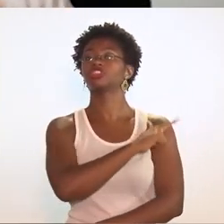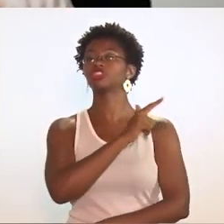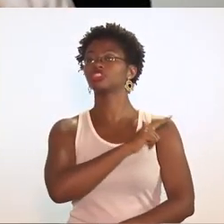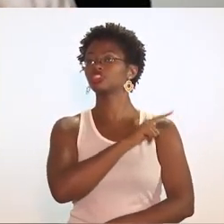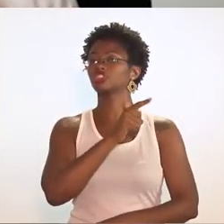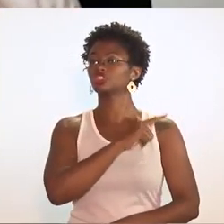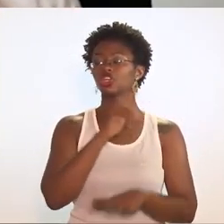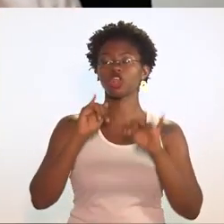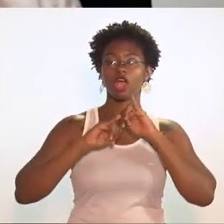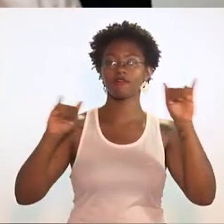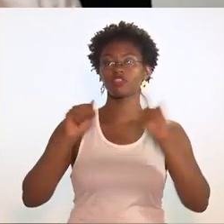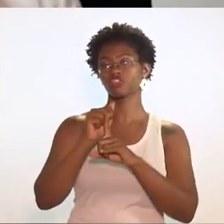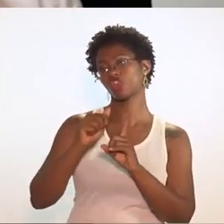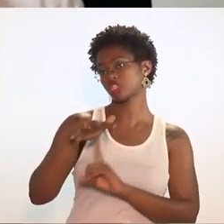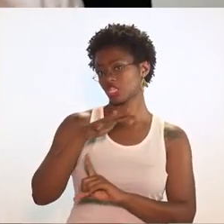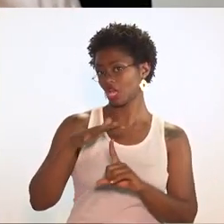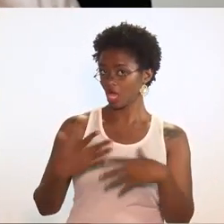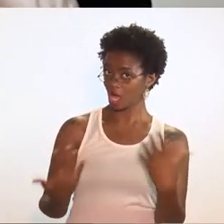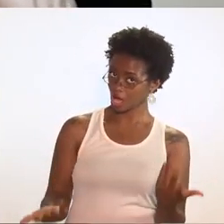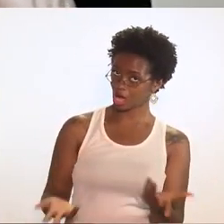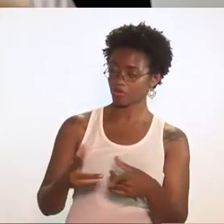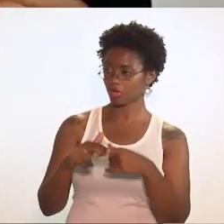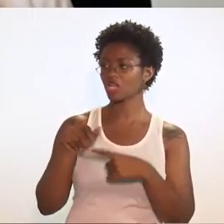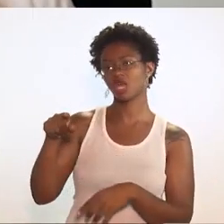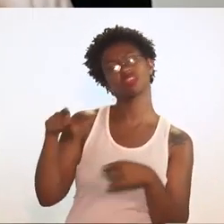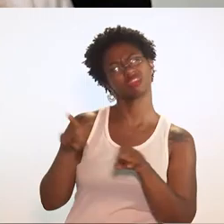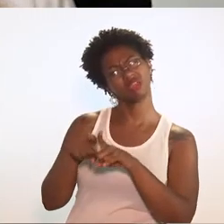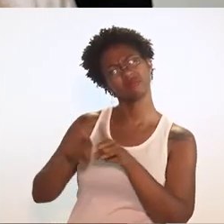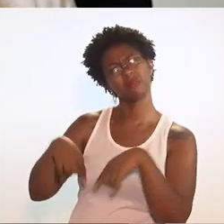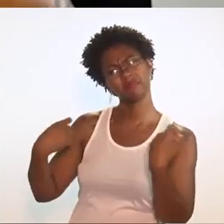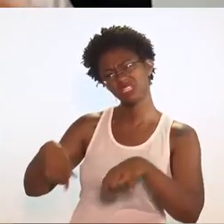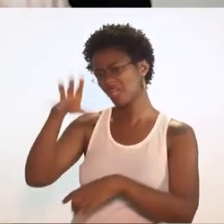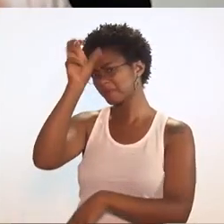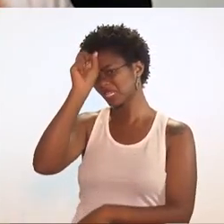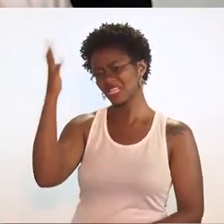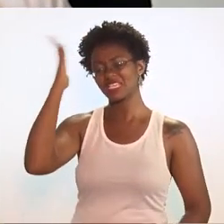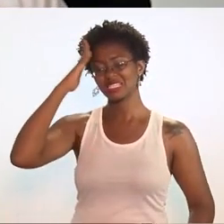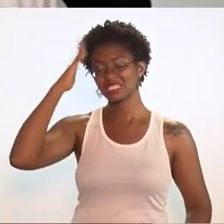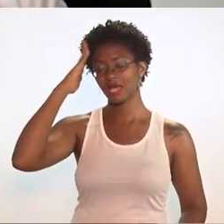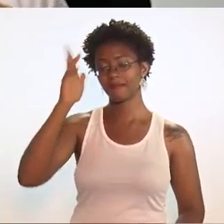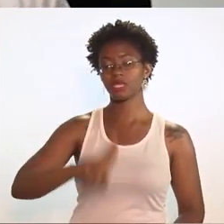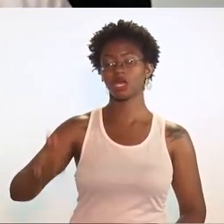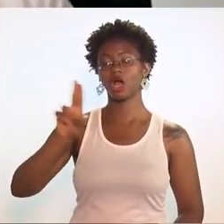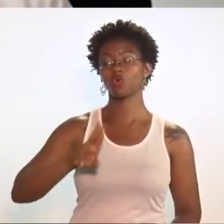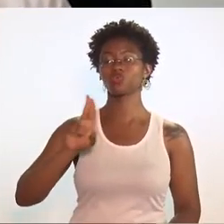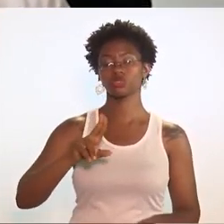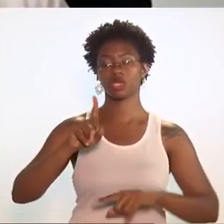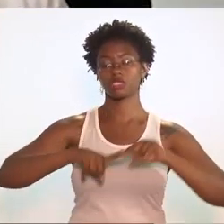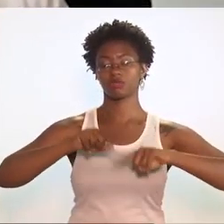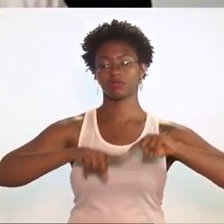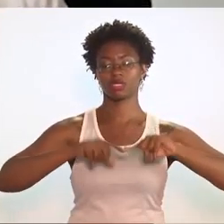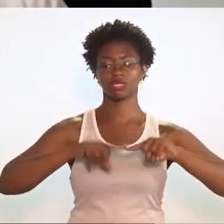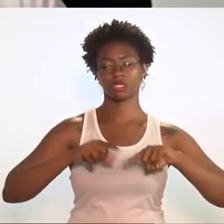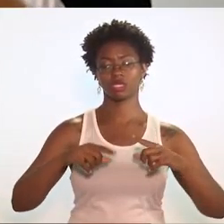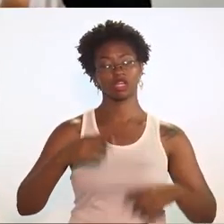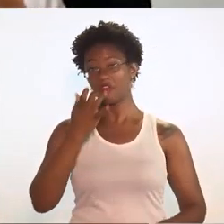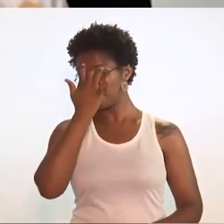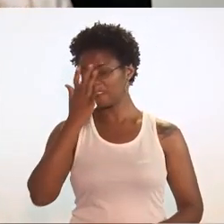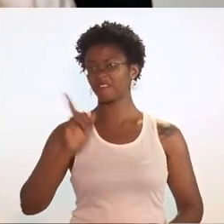mulher como a trabalhar o seu produto, como divulgar o seu produto, como quantificar o seu produto, né?